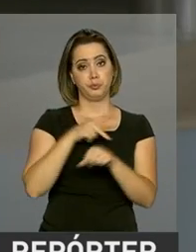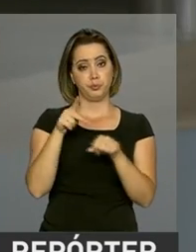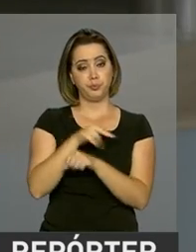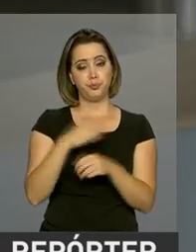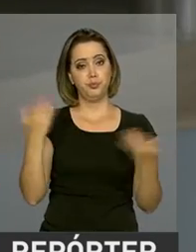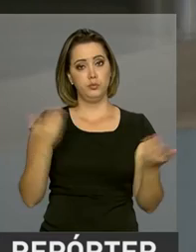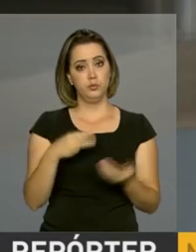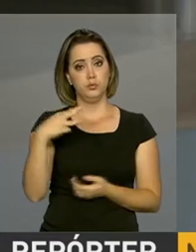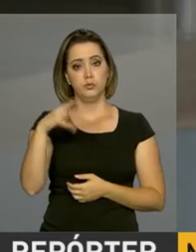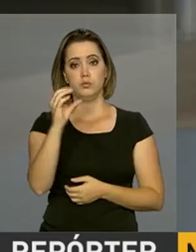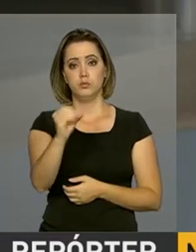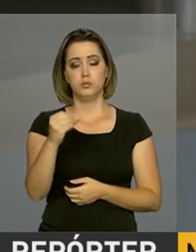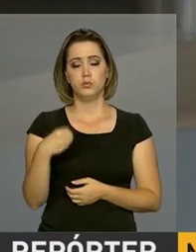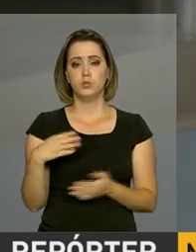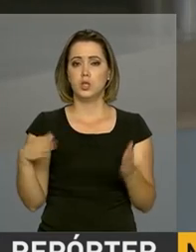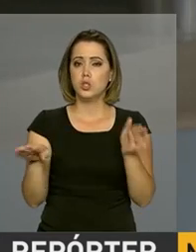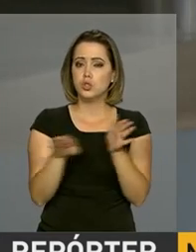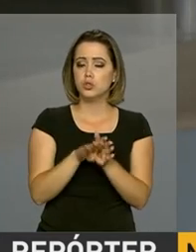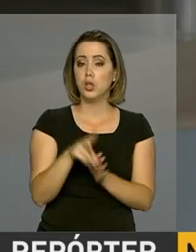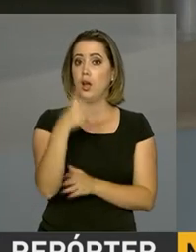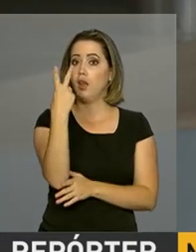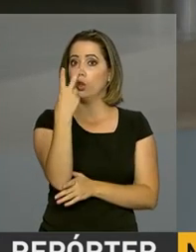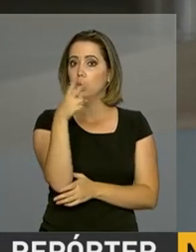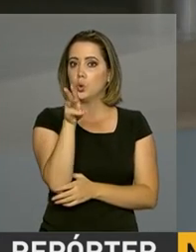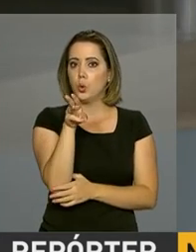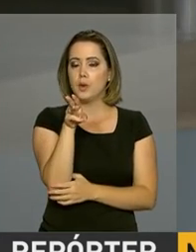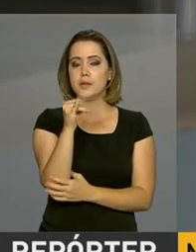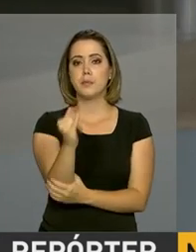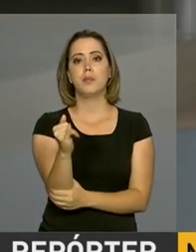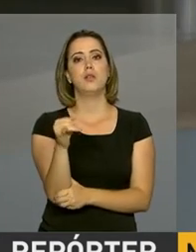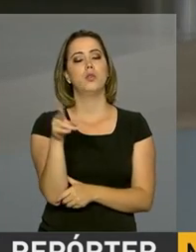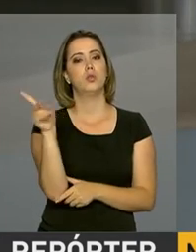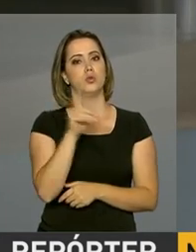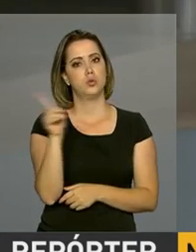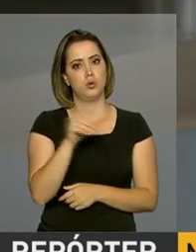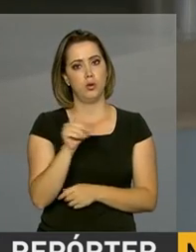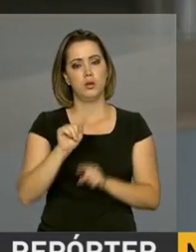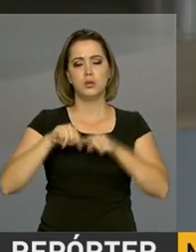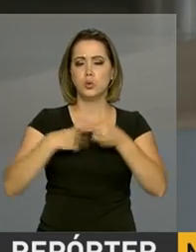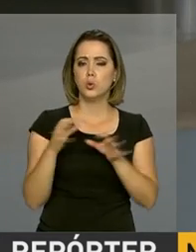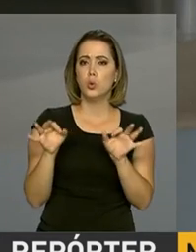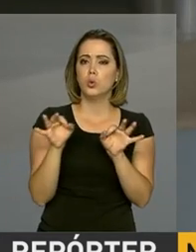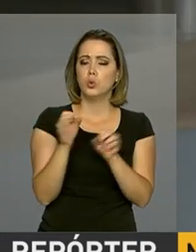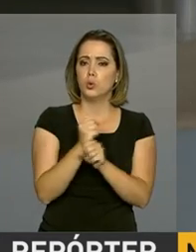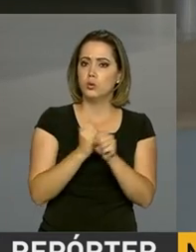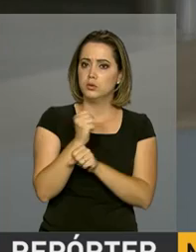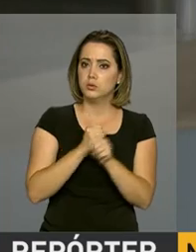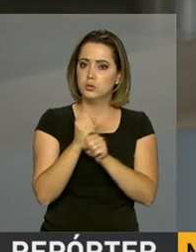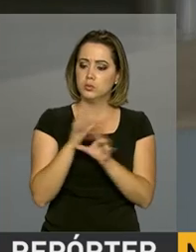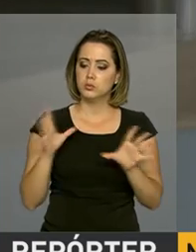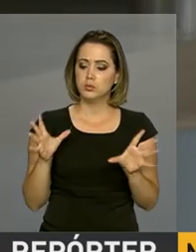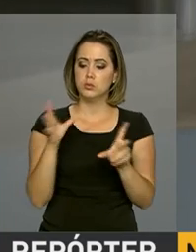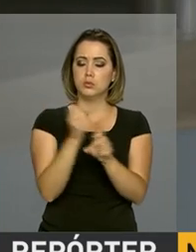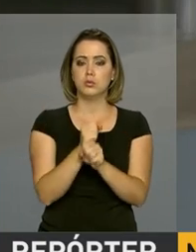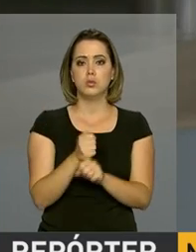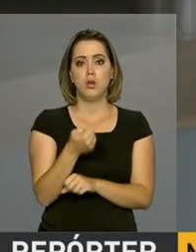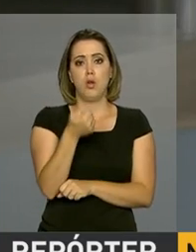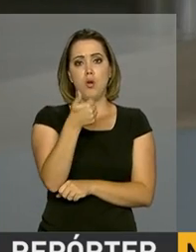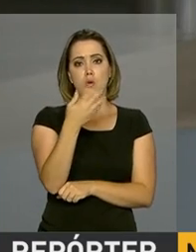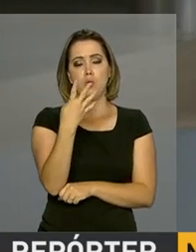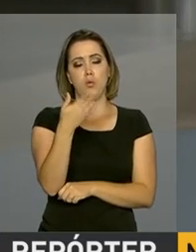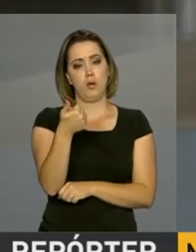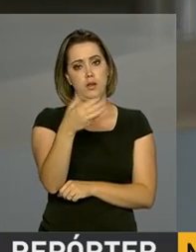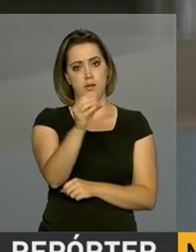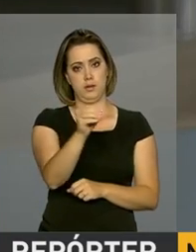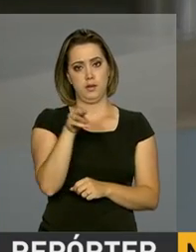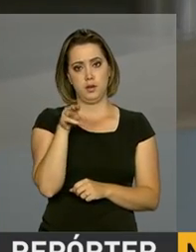2 bilhões 420 milhões de dólares e no acumulado do do ano o saldo positivo é de quase 10